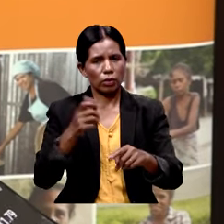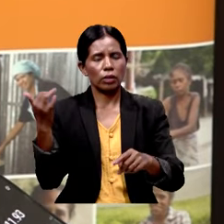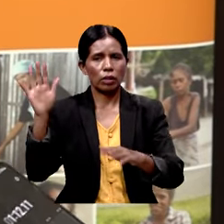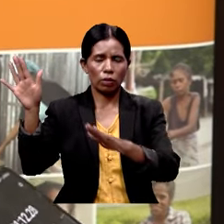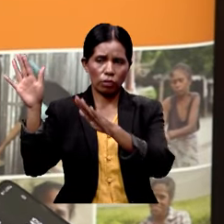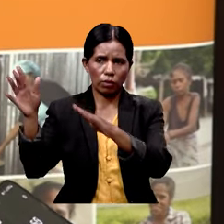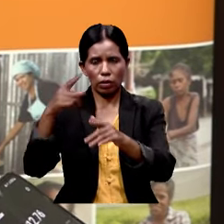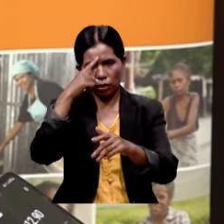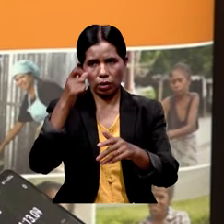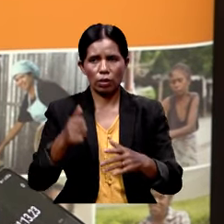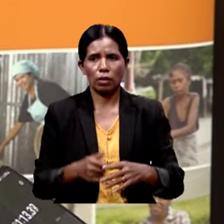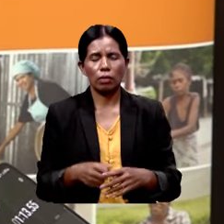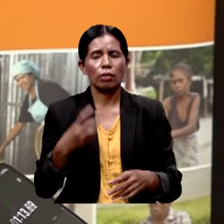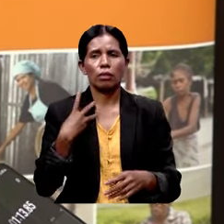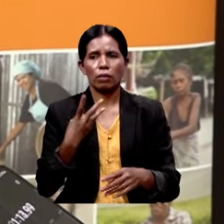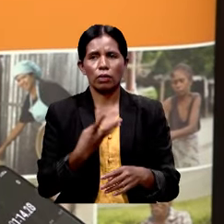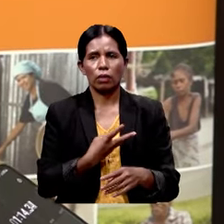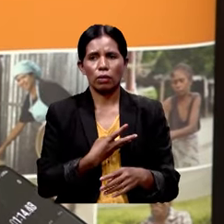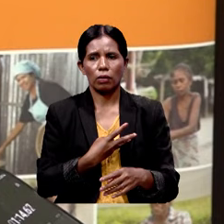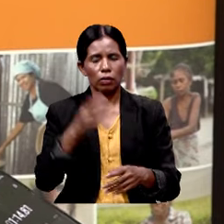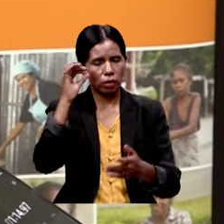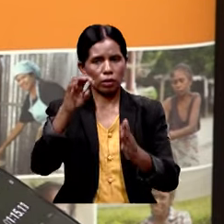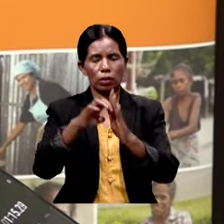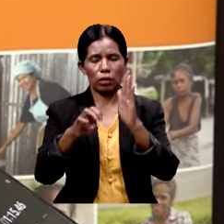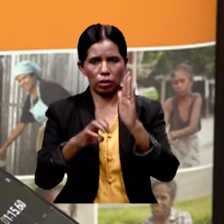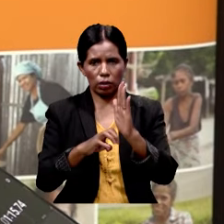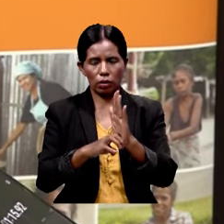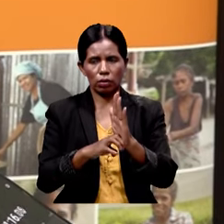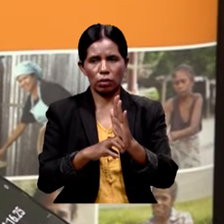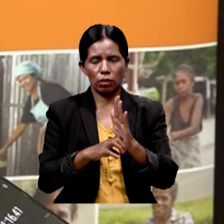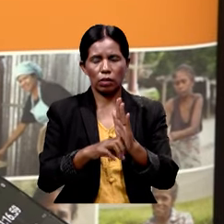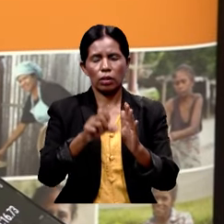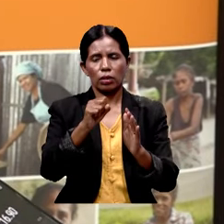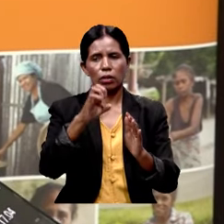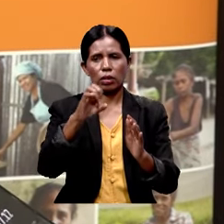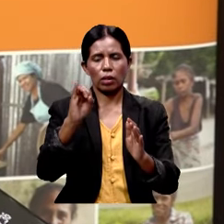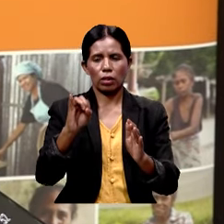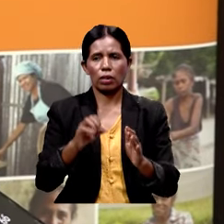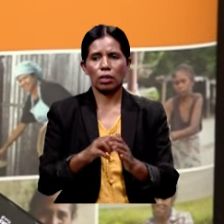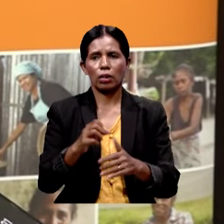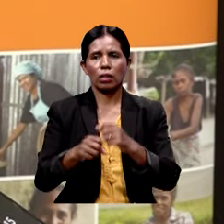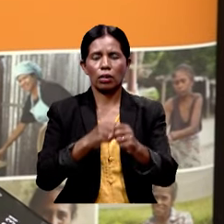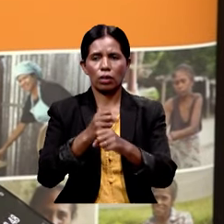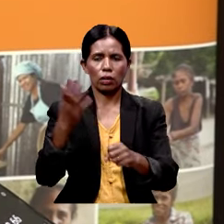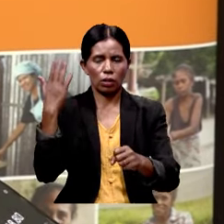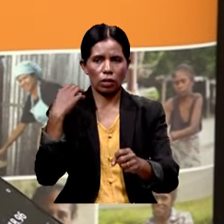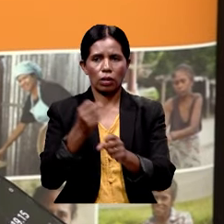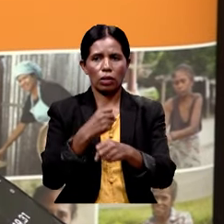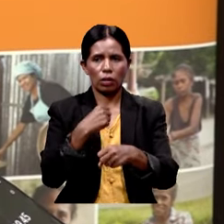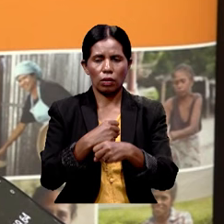também. Ita, secretário de Estado de Igualdade, foi em Itinan Cotocné, halo.